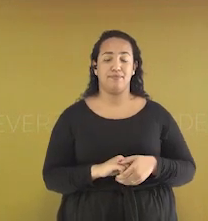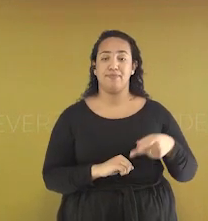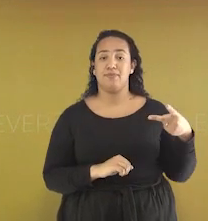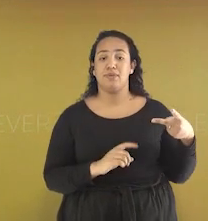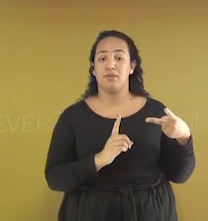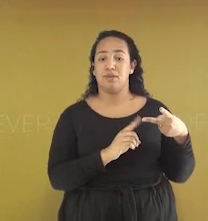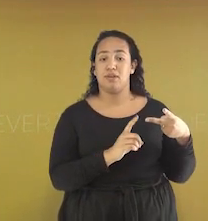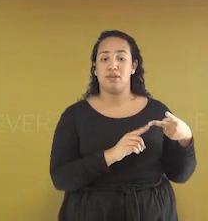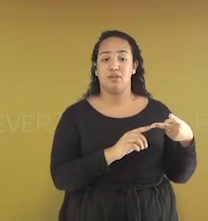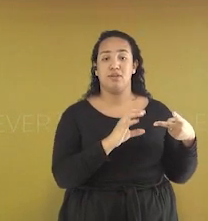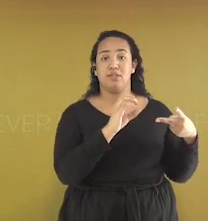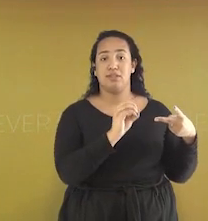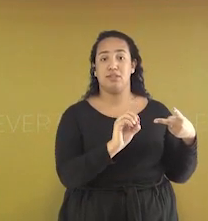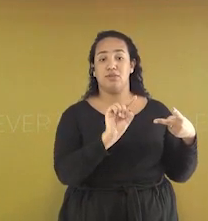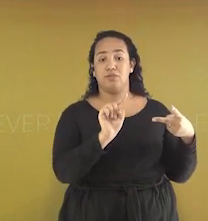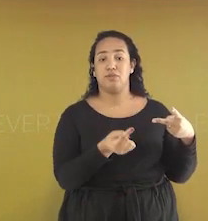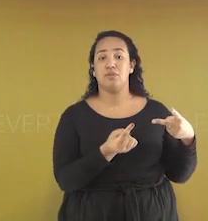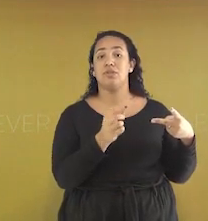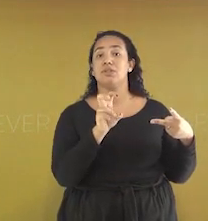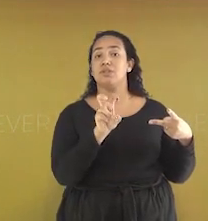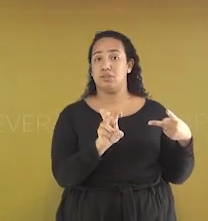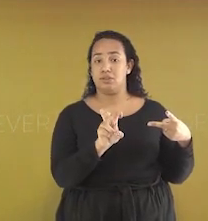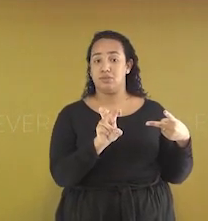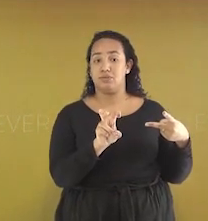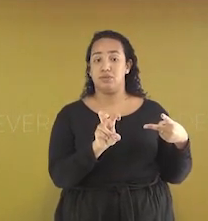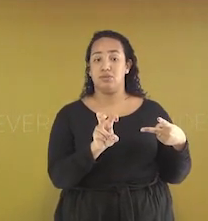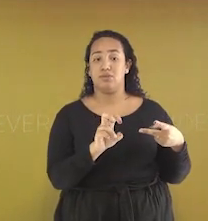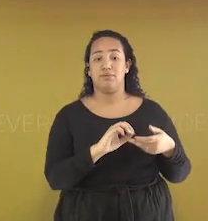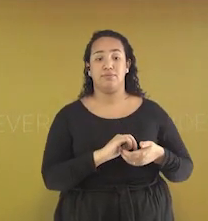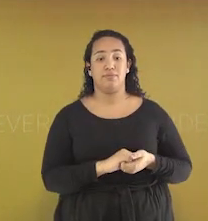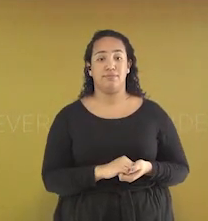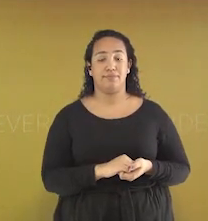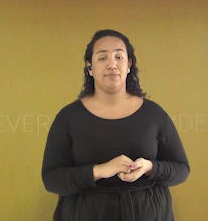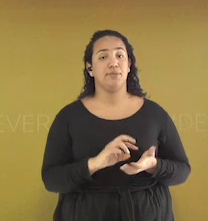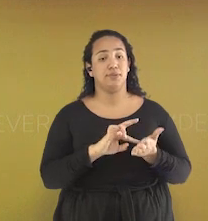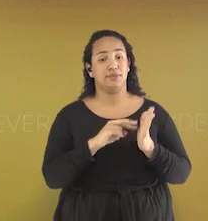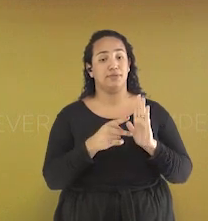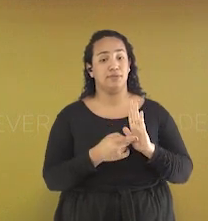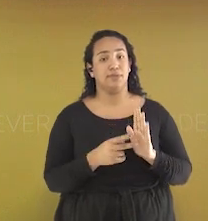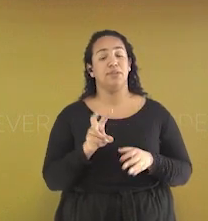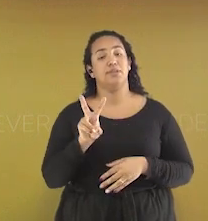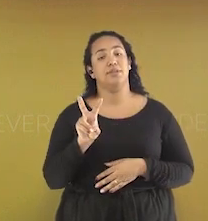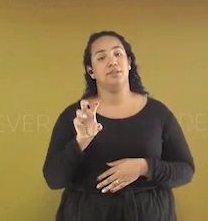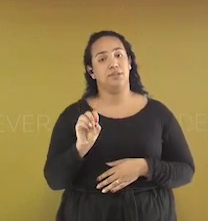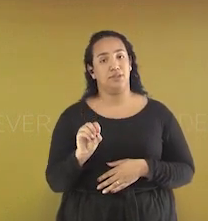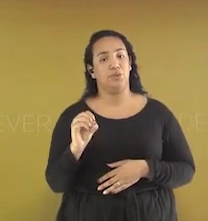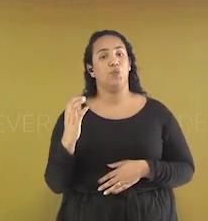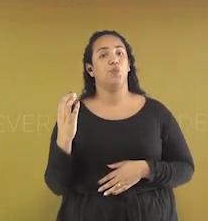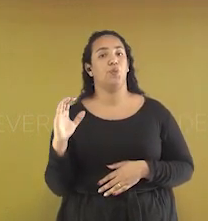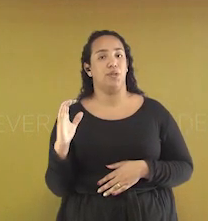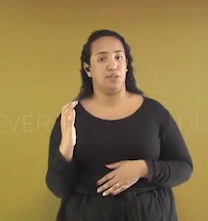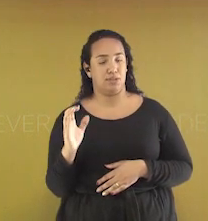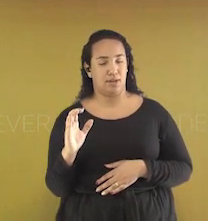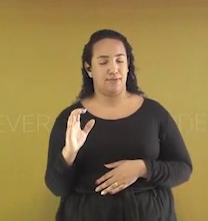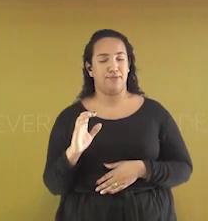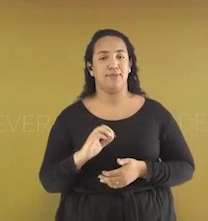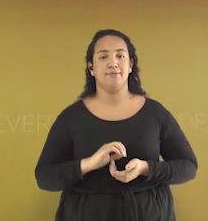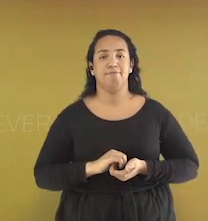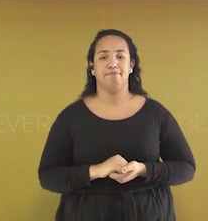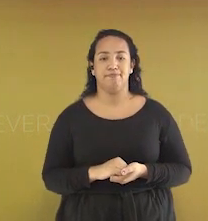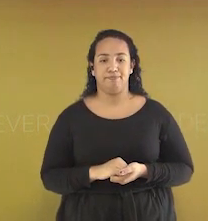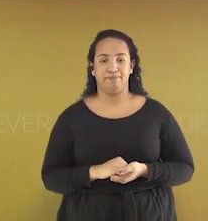5 centavos. E a outra? 0,5. Nós falamos 5 décimos,